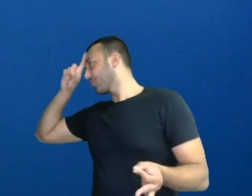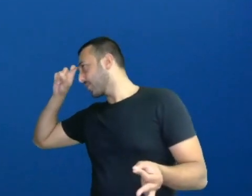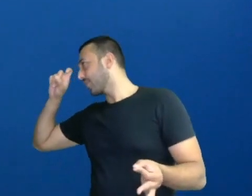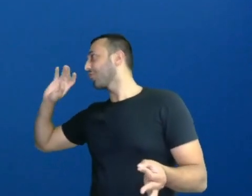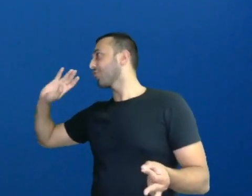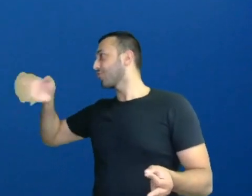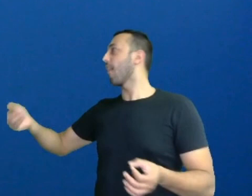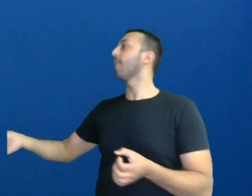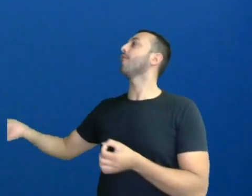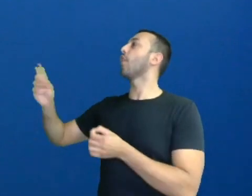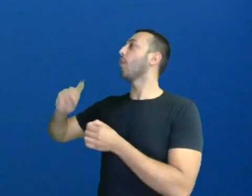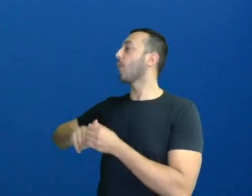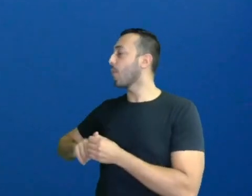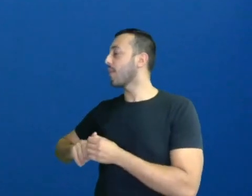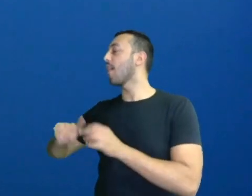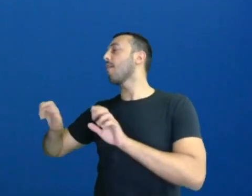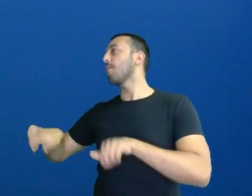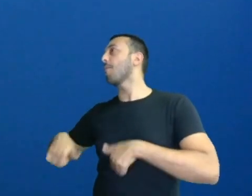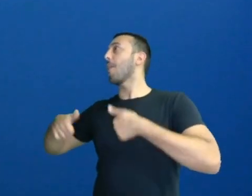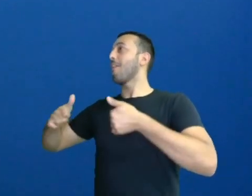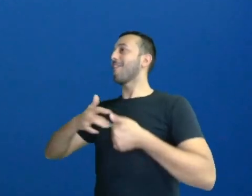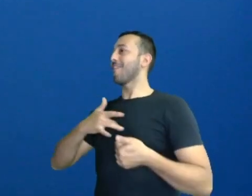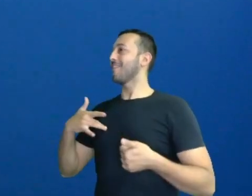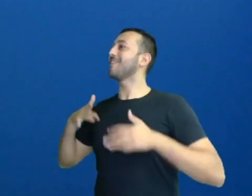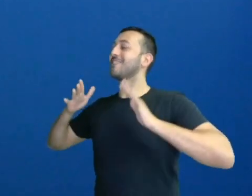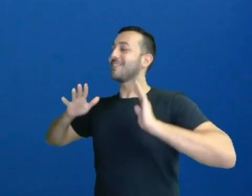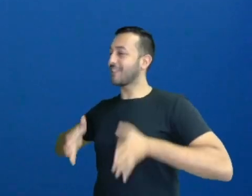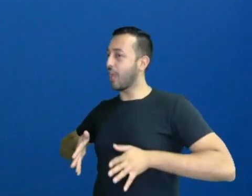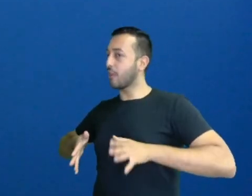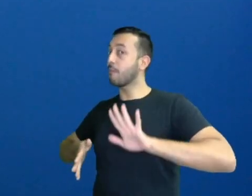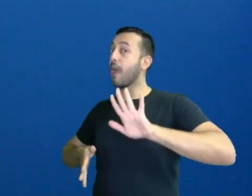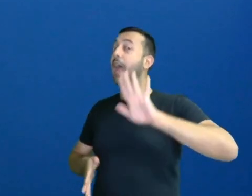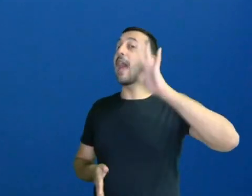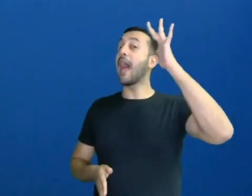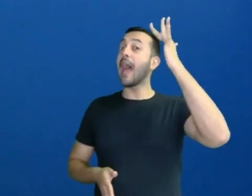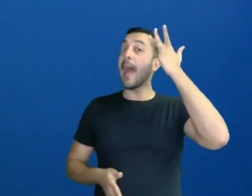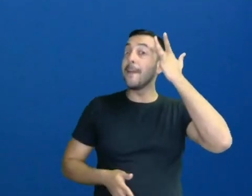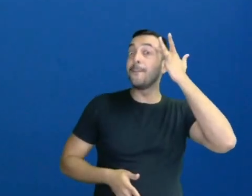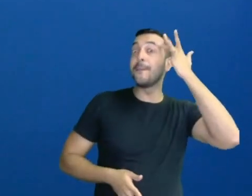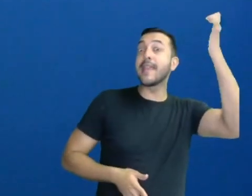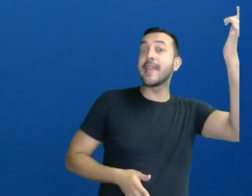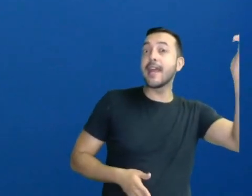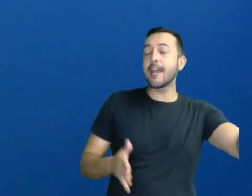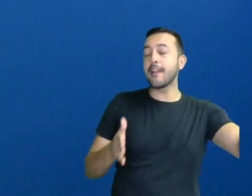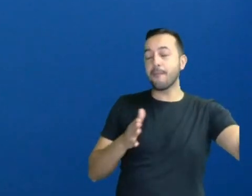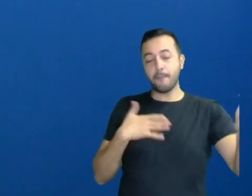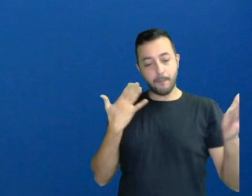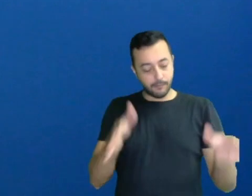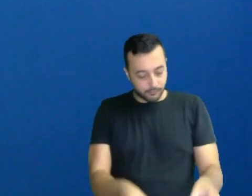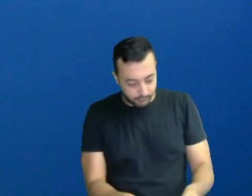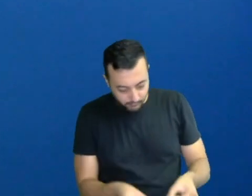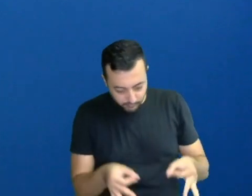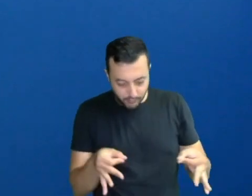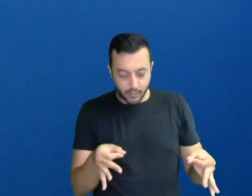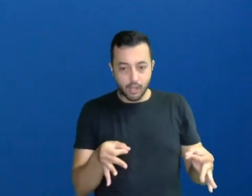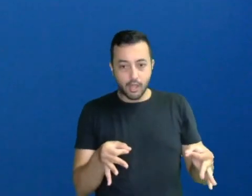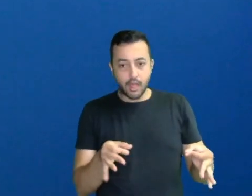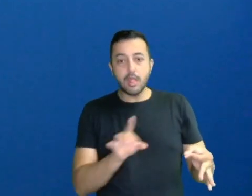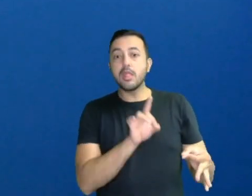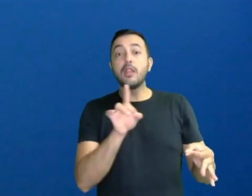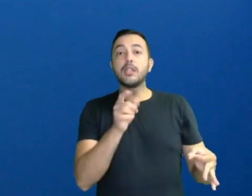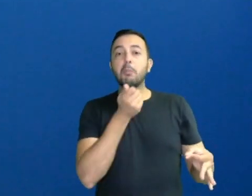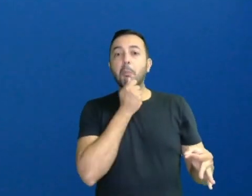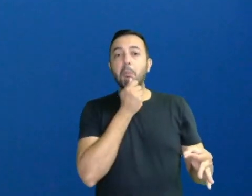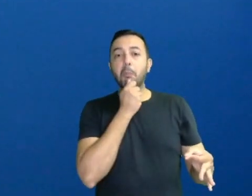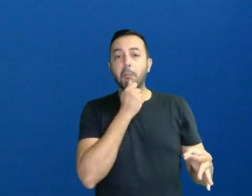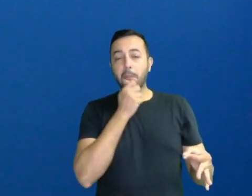fiquei boa né E aí a pessoa só vê o meu bilhete amanhã ela vai achar o que ela vai achar que eu escrevi